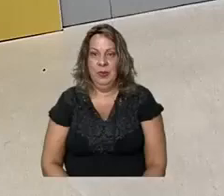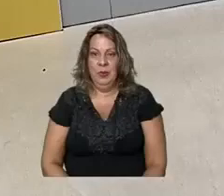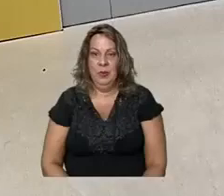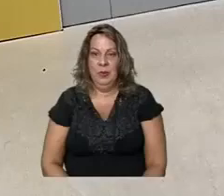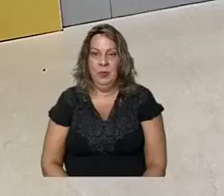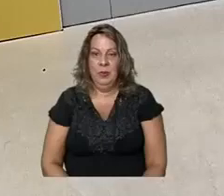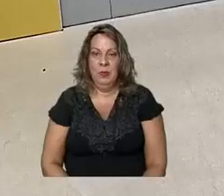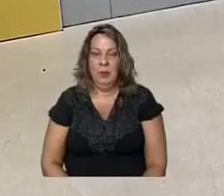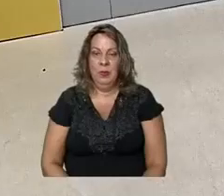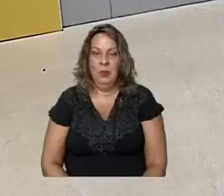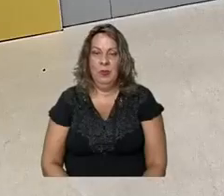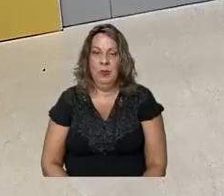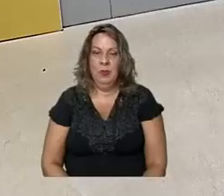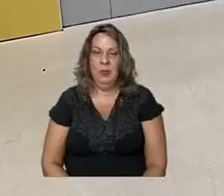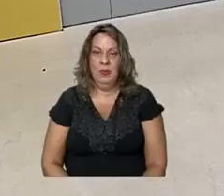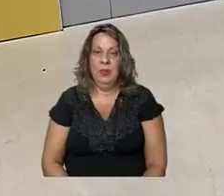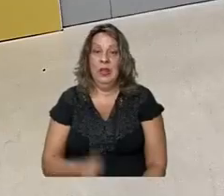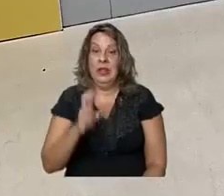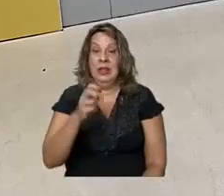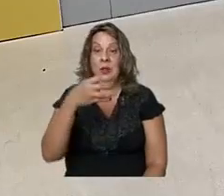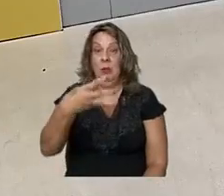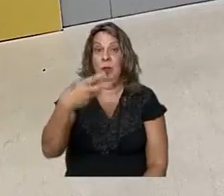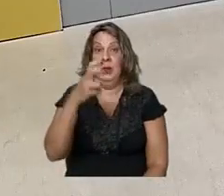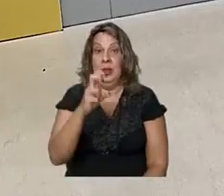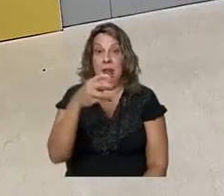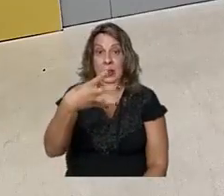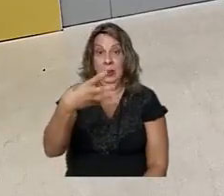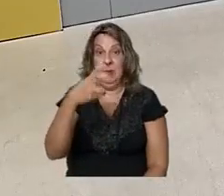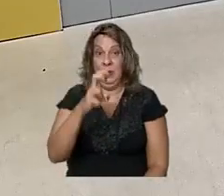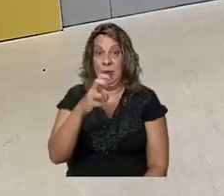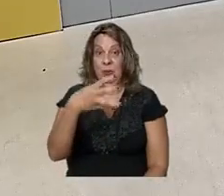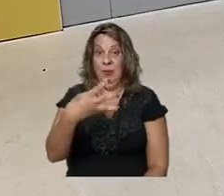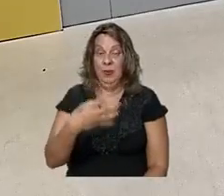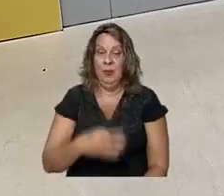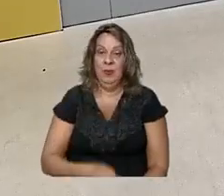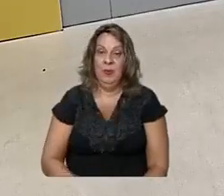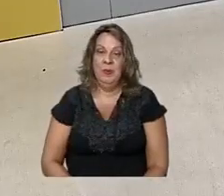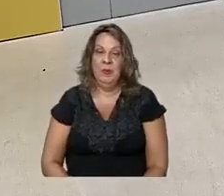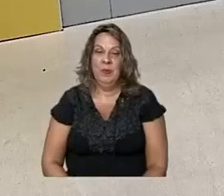48, simbora que o 54 já saiu.